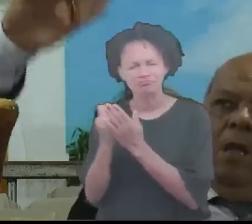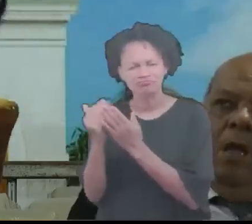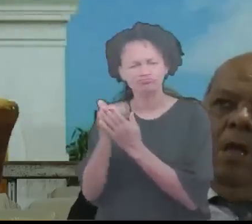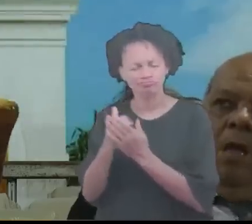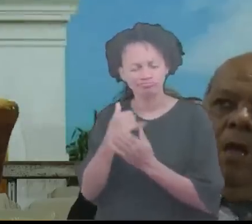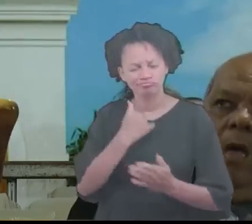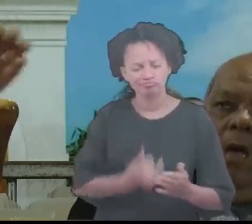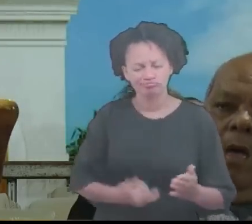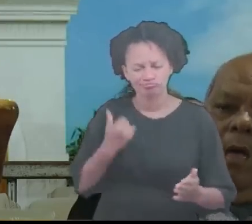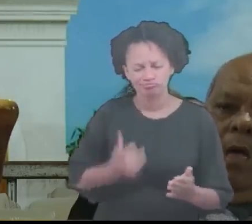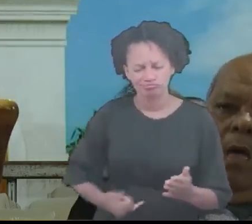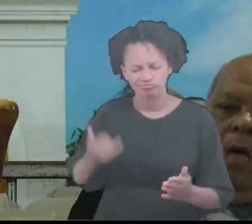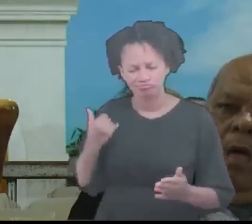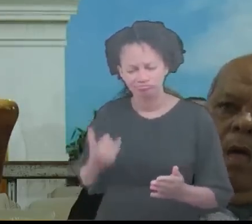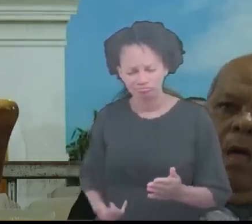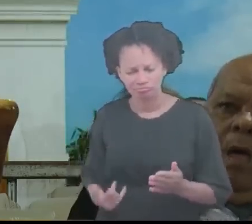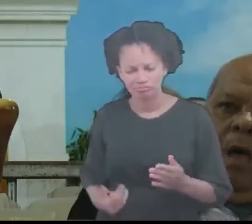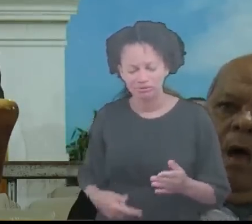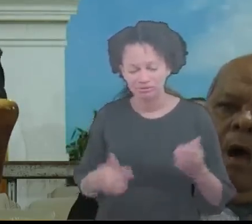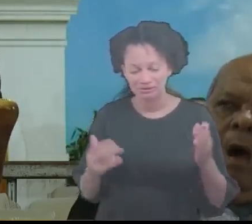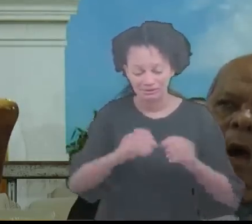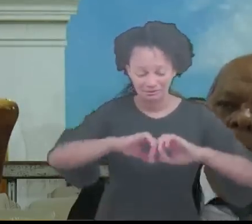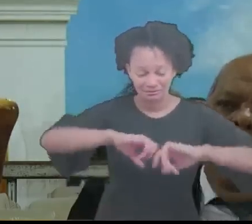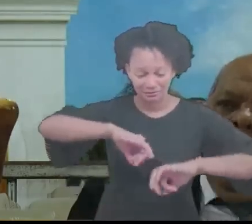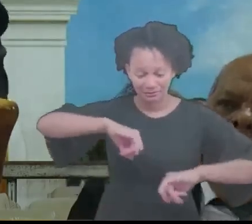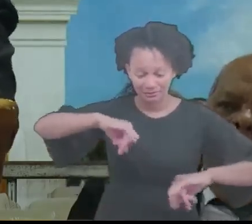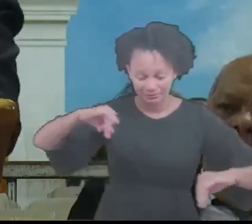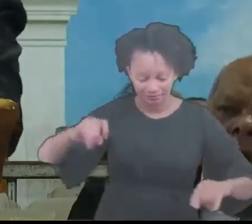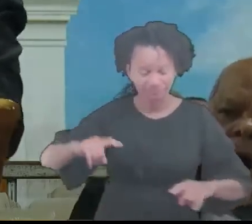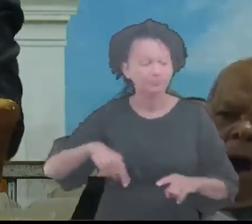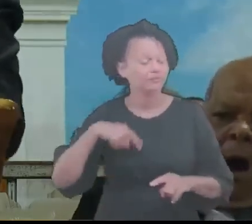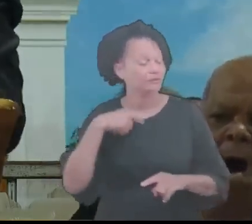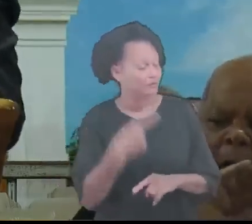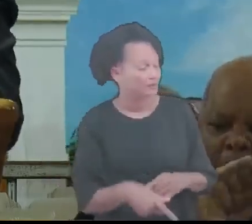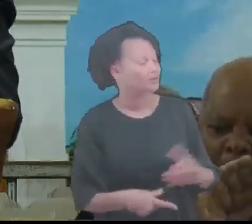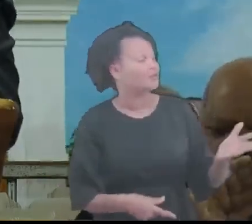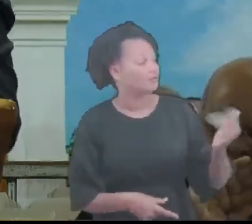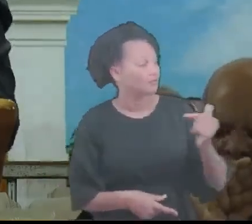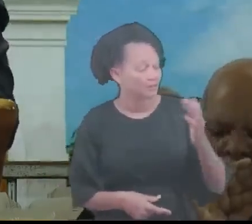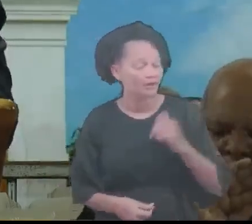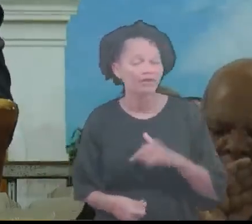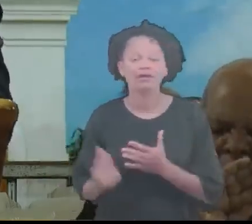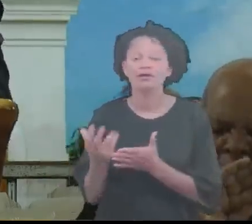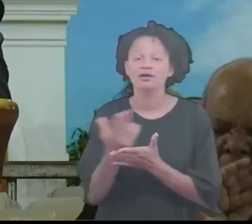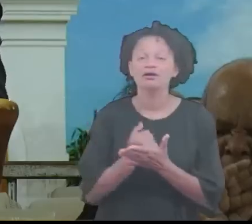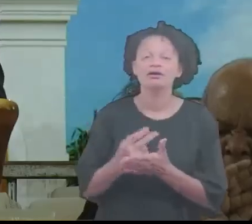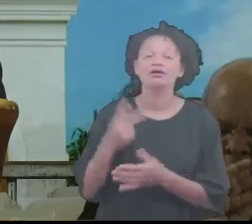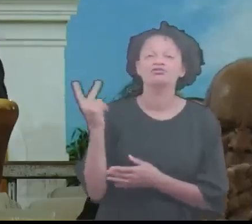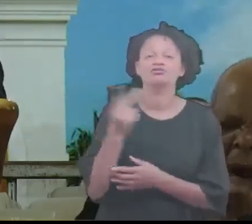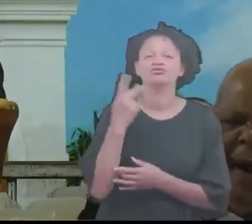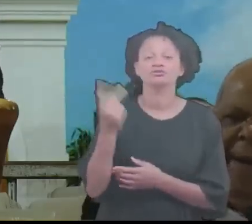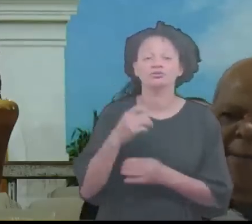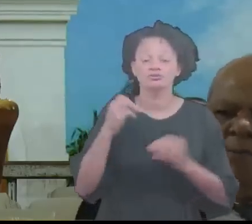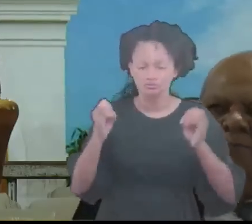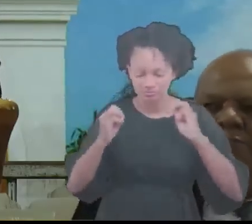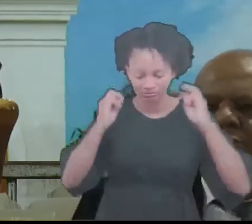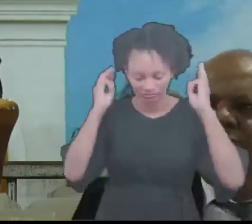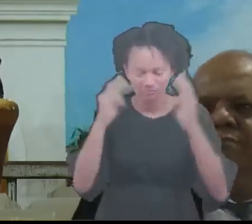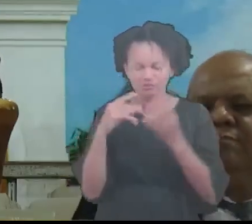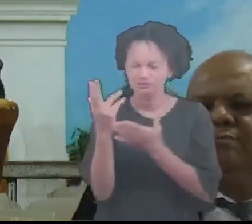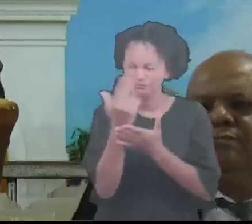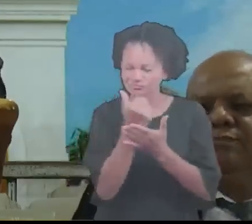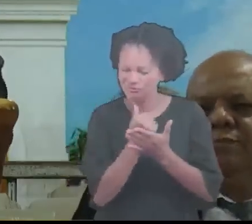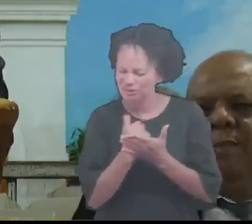José todinha em cartolina. Depois a irmã Vaninha disse: vem cá, desenha a história de Moisés. E ele